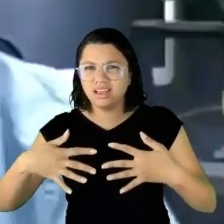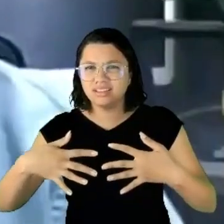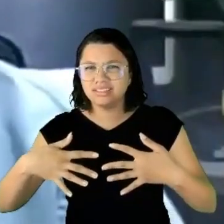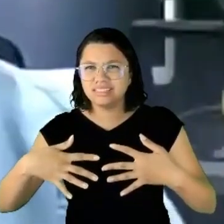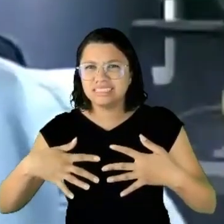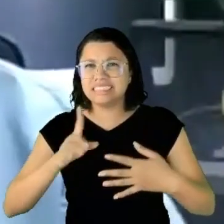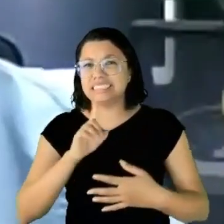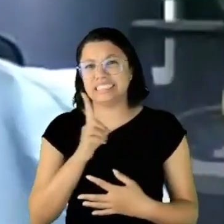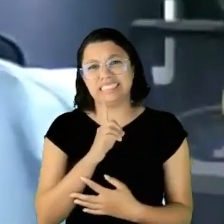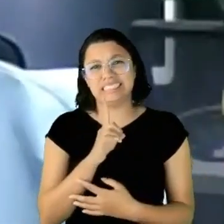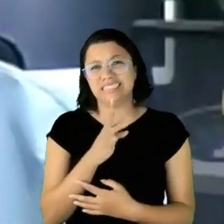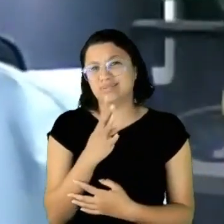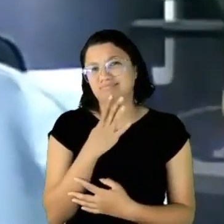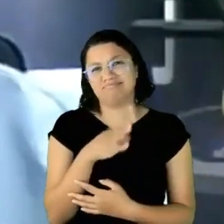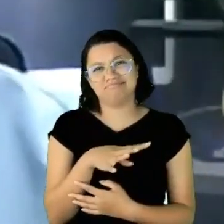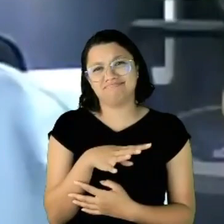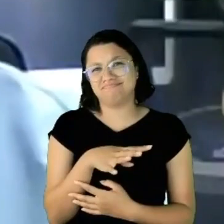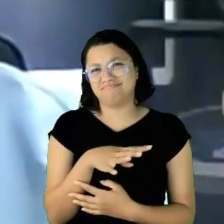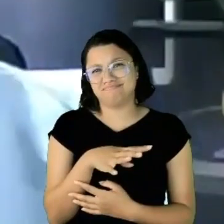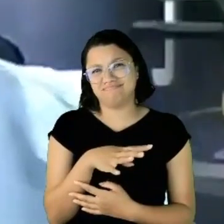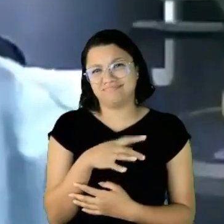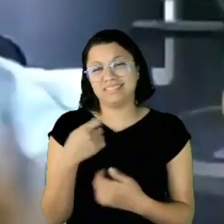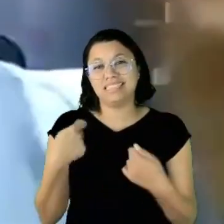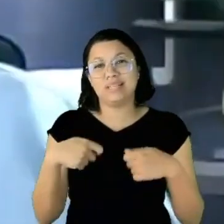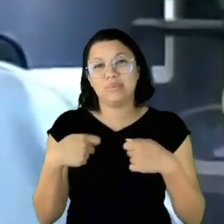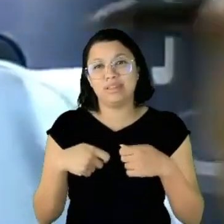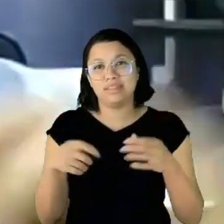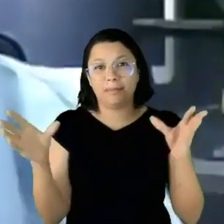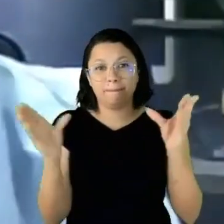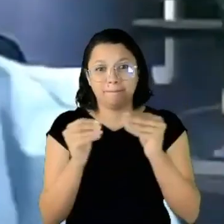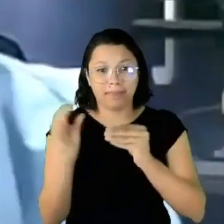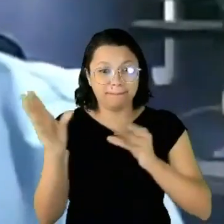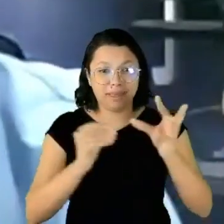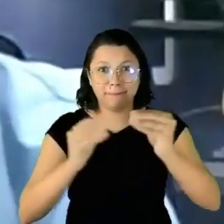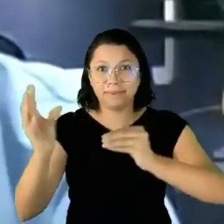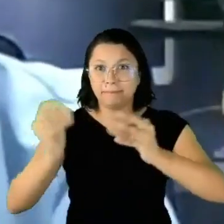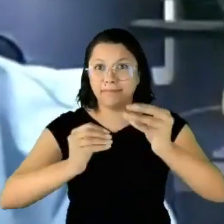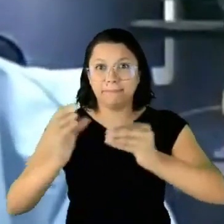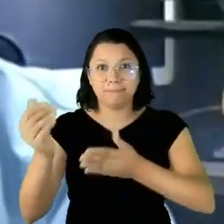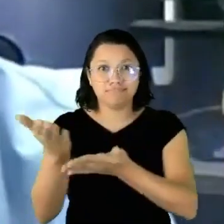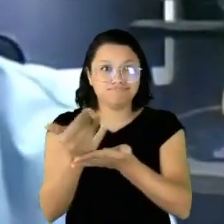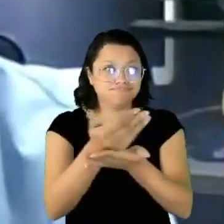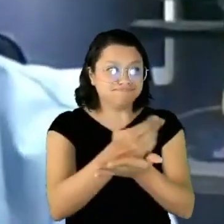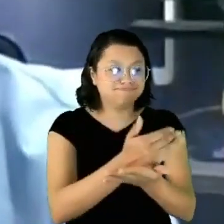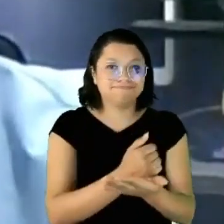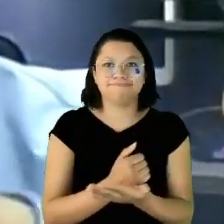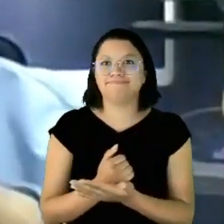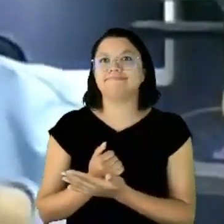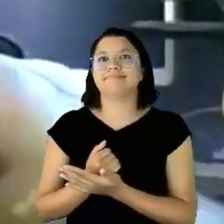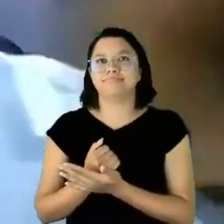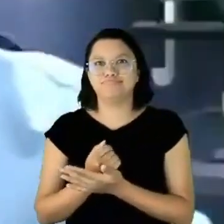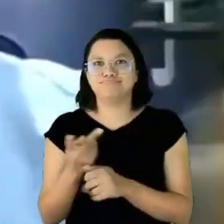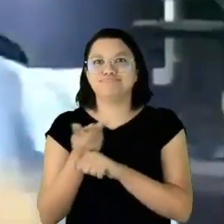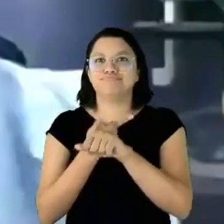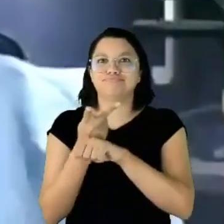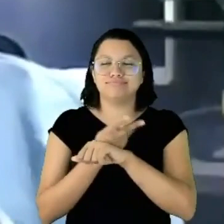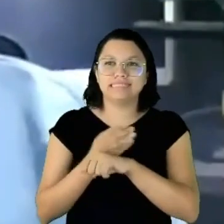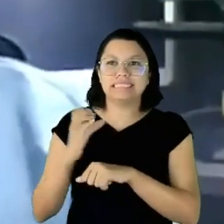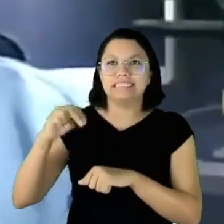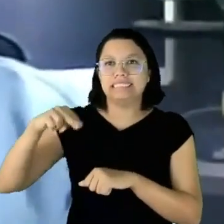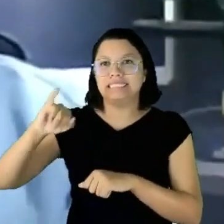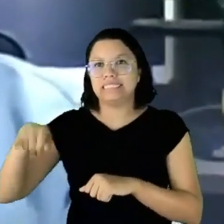não eu pelo menos eu não conheço eu tive que compilar todas essas informações pegando coisa do CNJ coisa